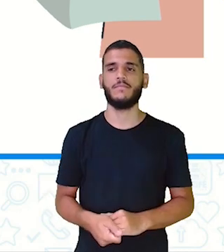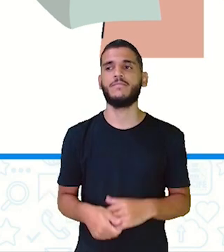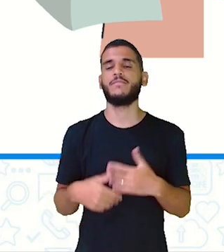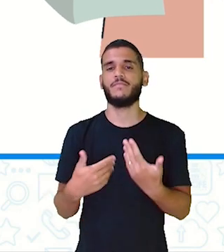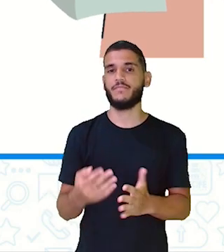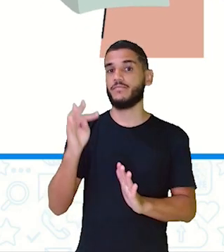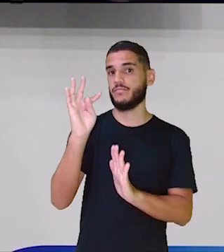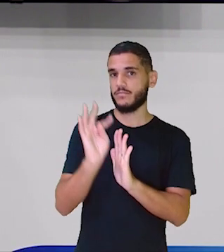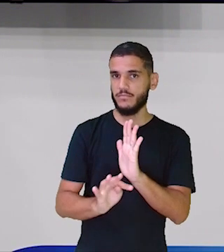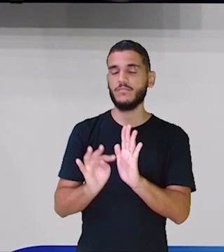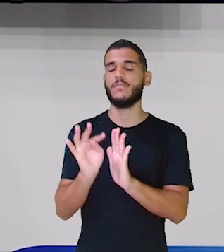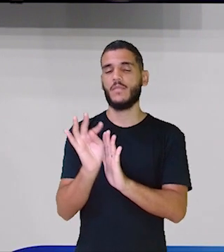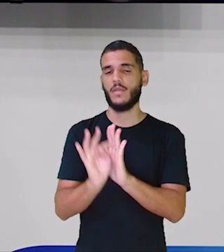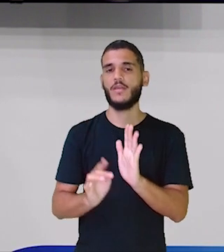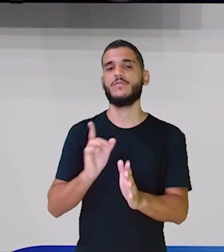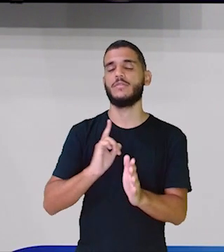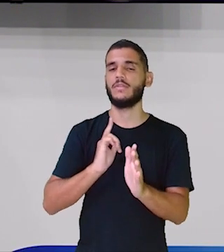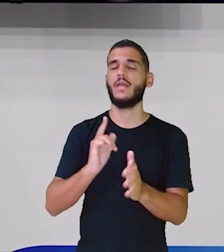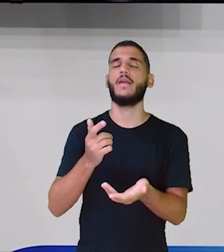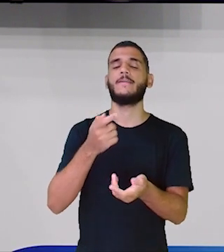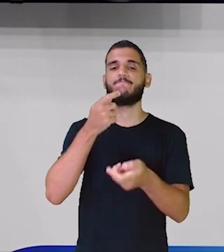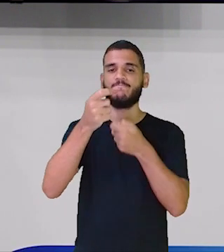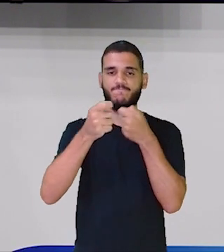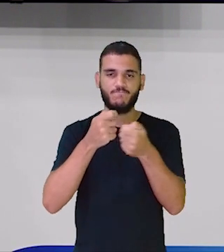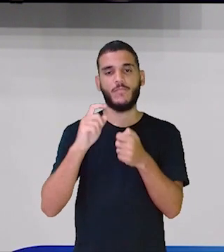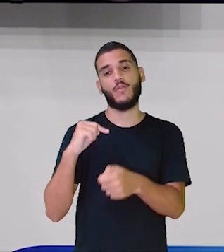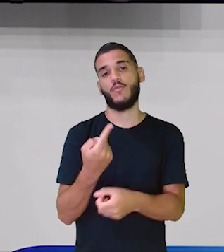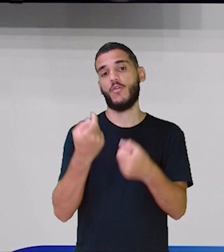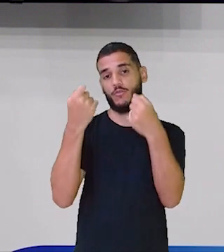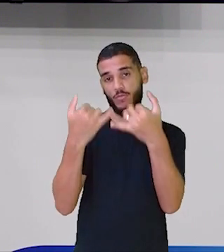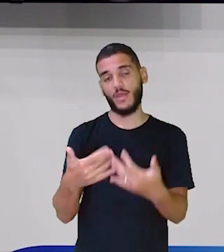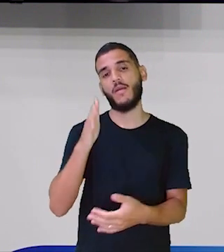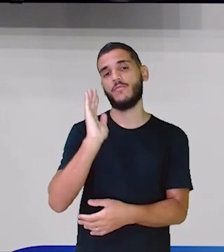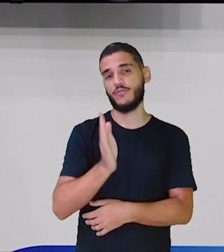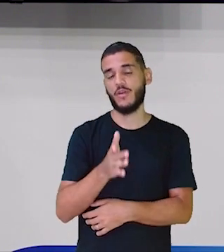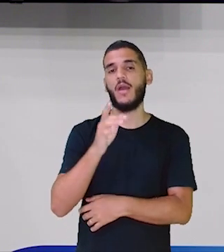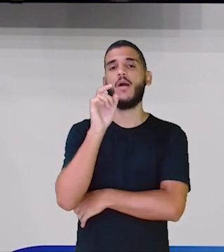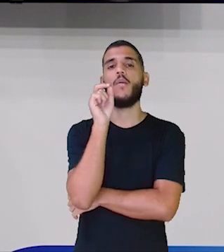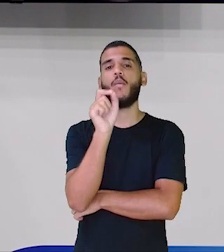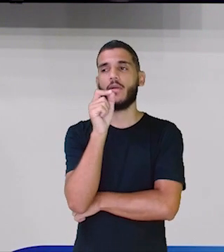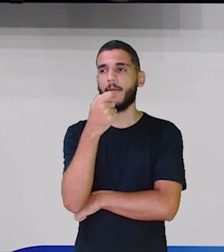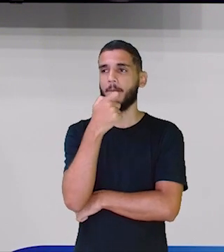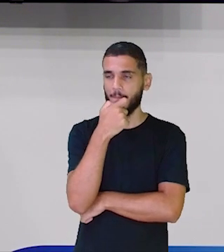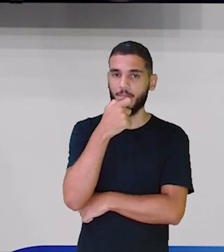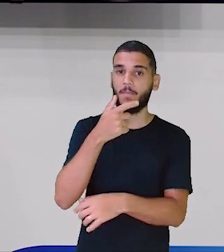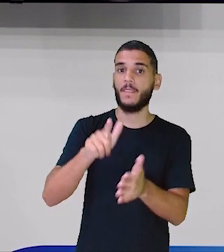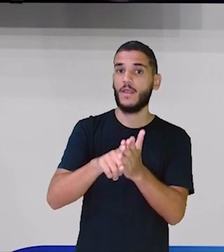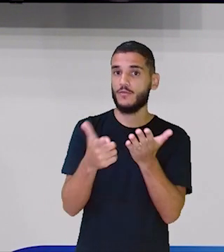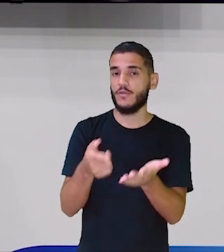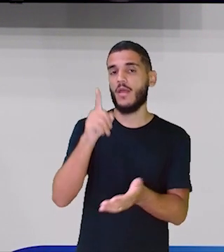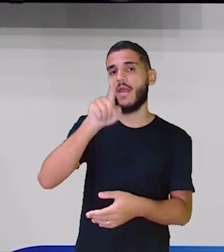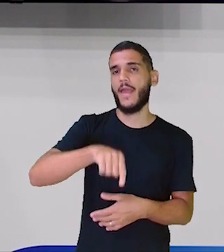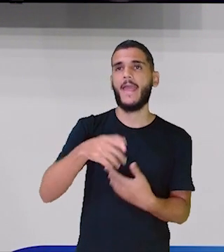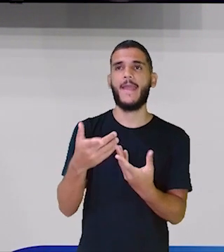aí jornalísticos, a gente já conversou sobre eles, que os jornais são aí de